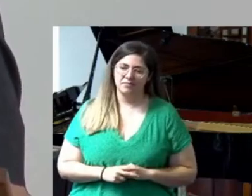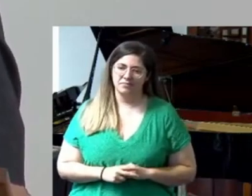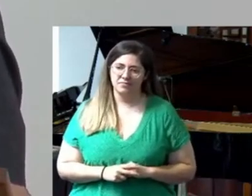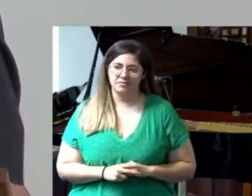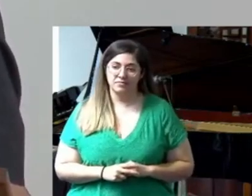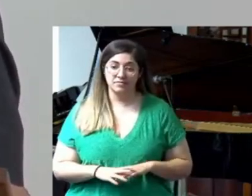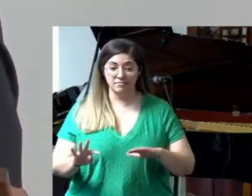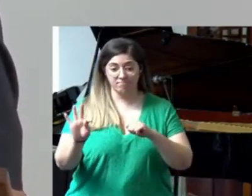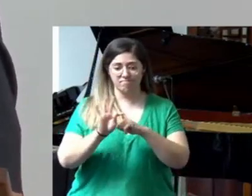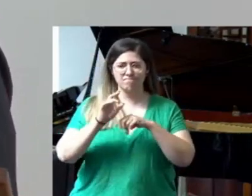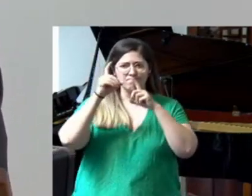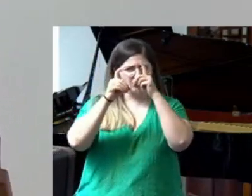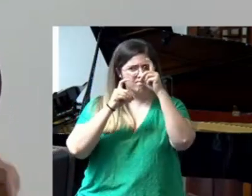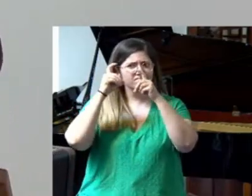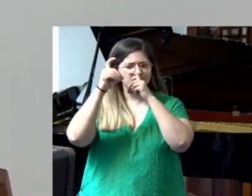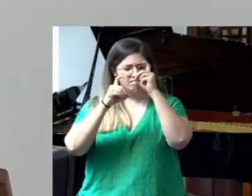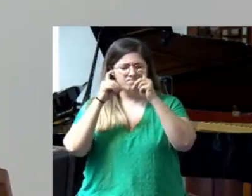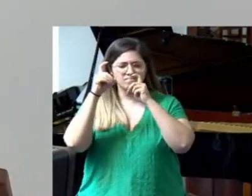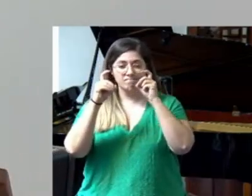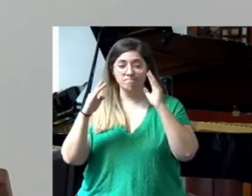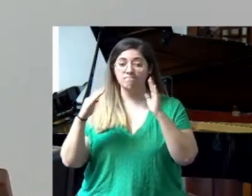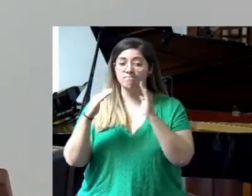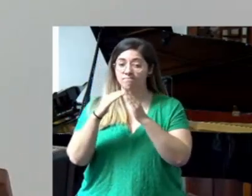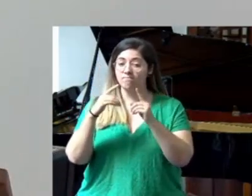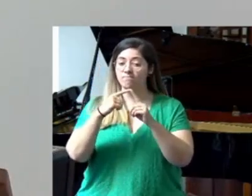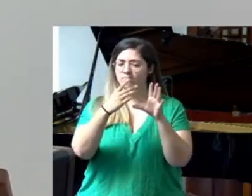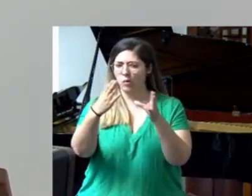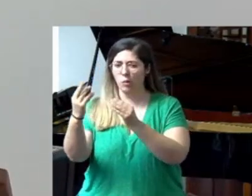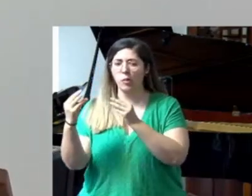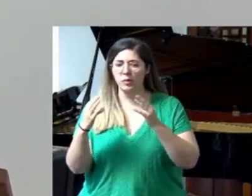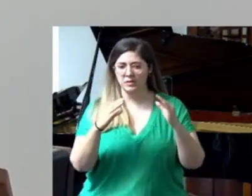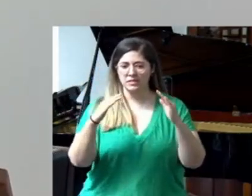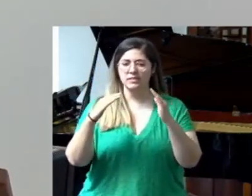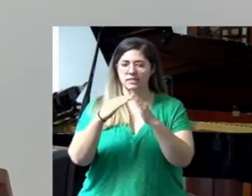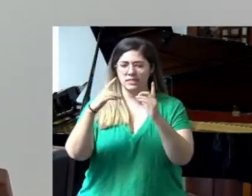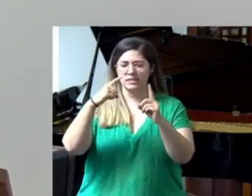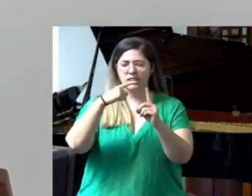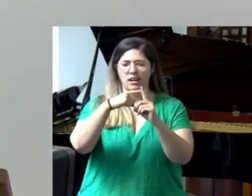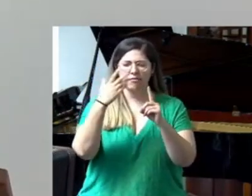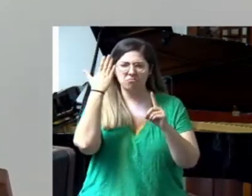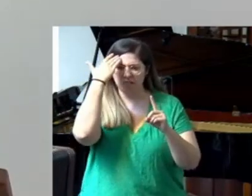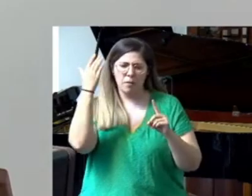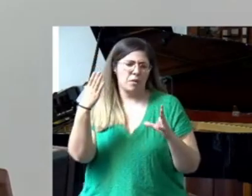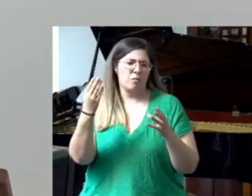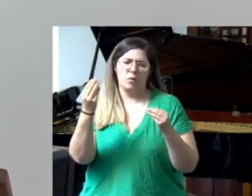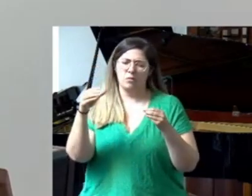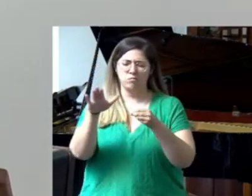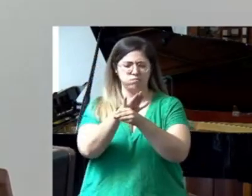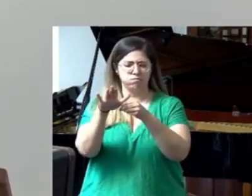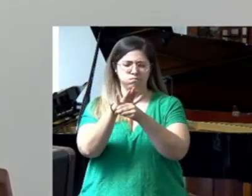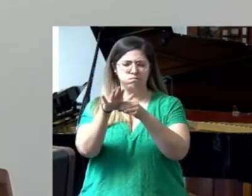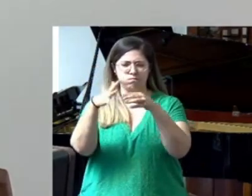Tiago estava muito preocupado com uma igreja, ou com muitas igrejas, que sabiam muitas coisas.